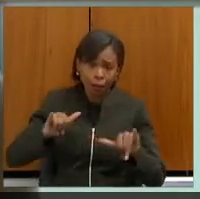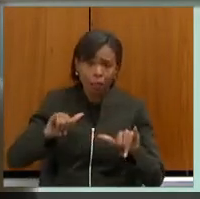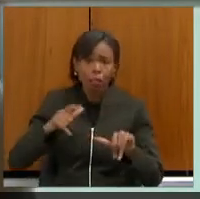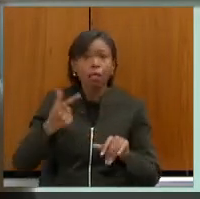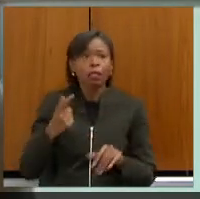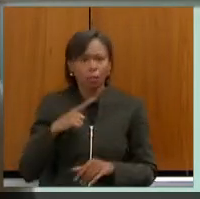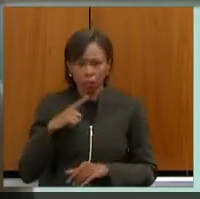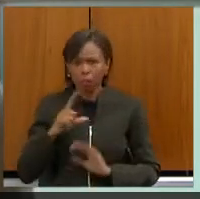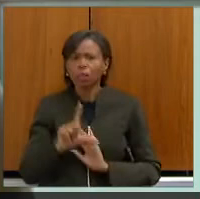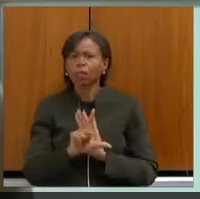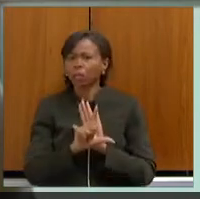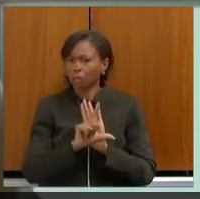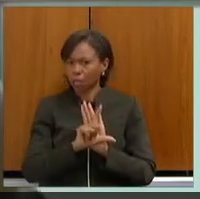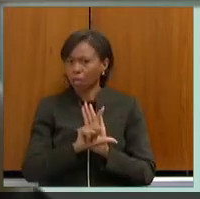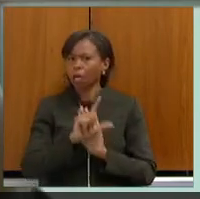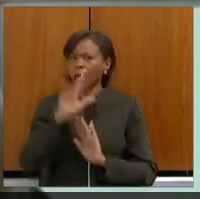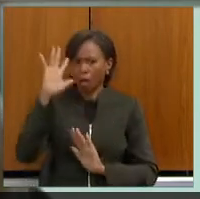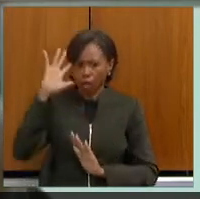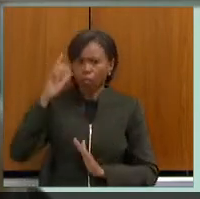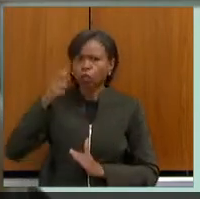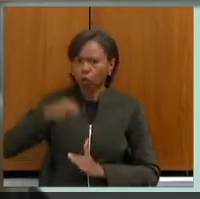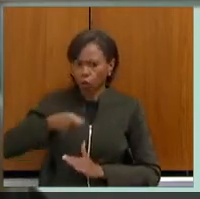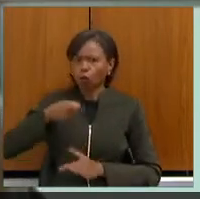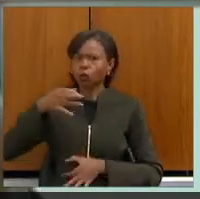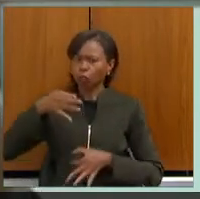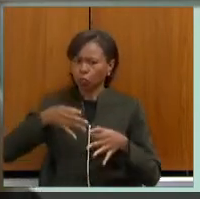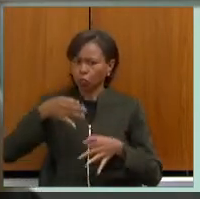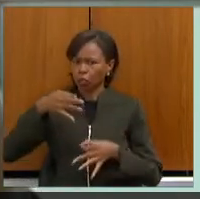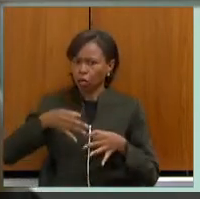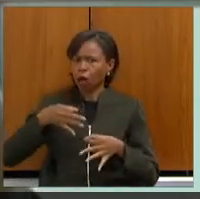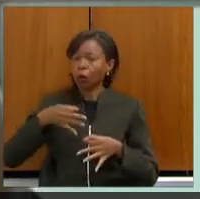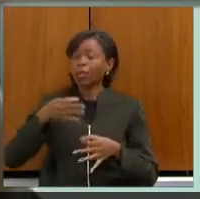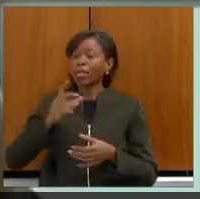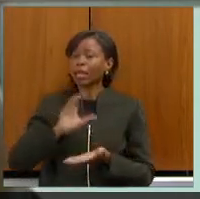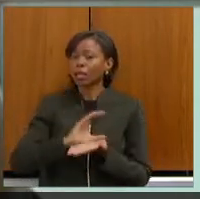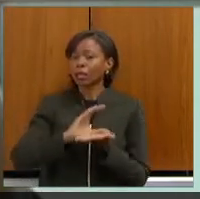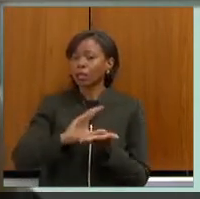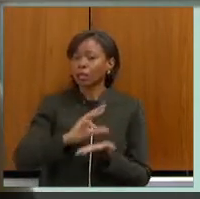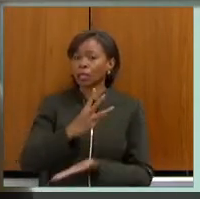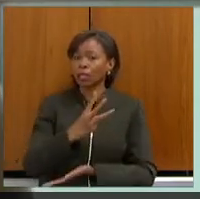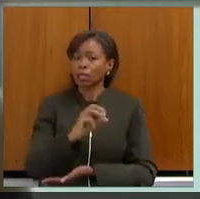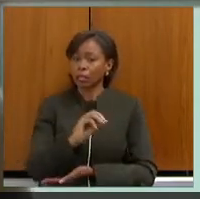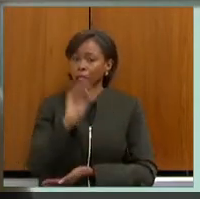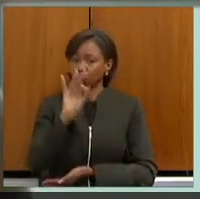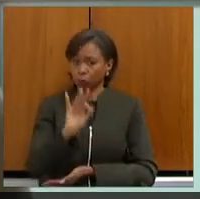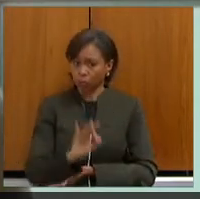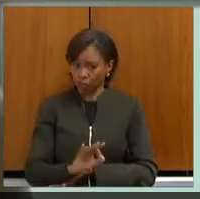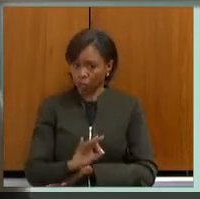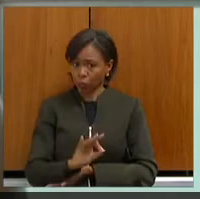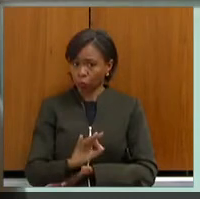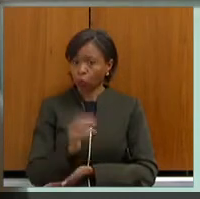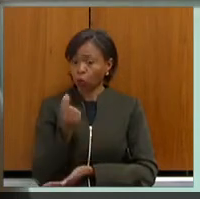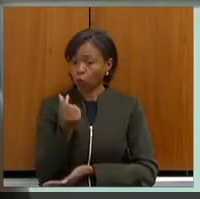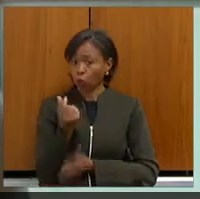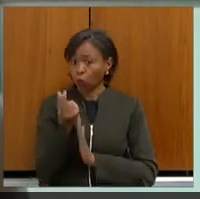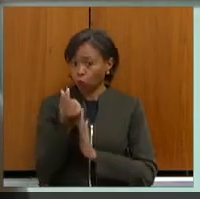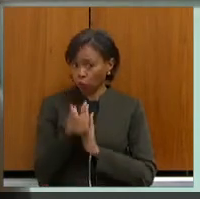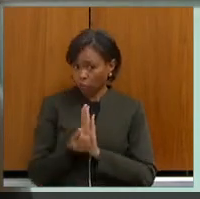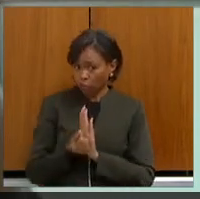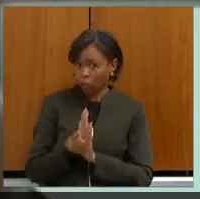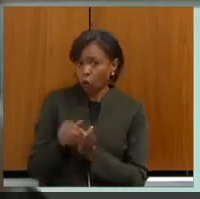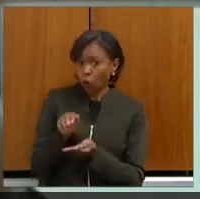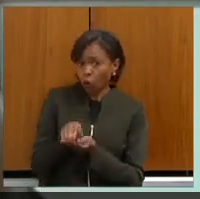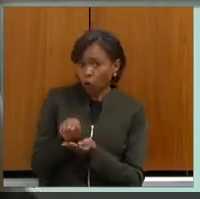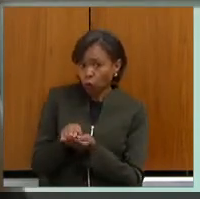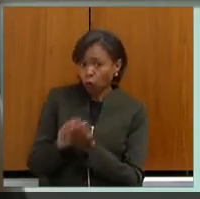compõe aí a destinação de pelo menos trinta por cento dos recursos do fundo partidário e do